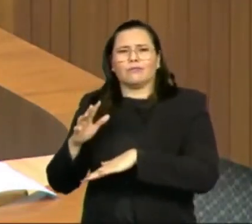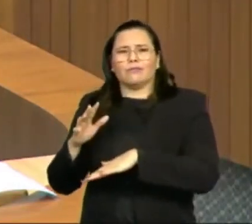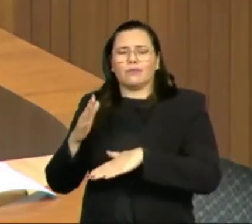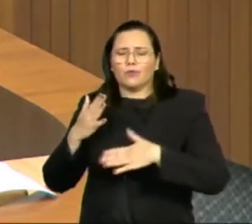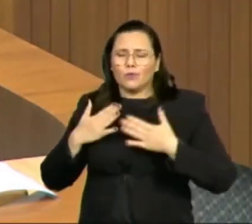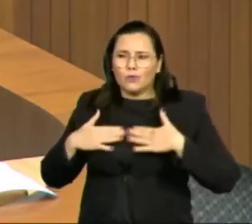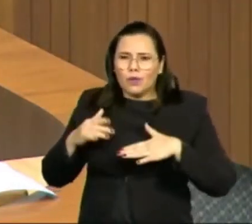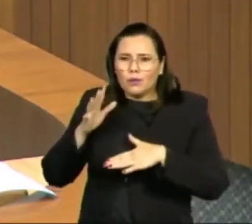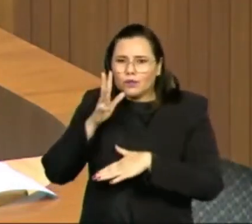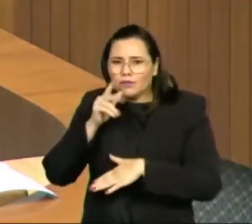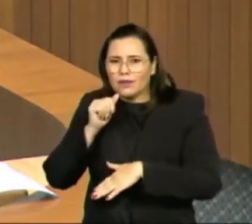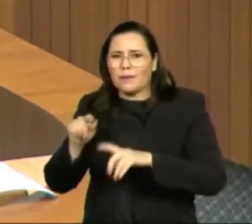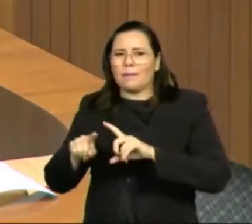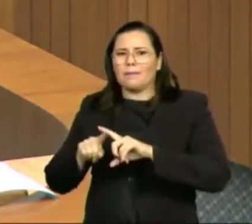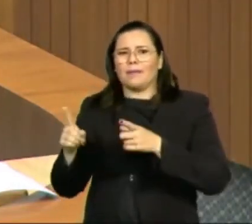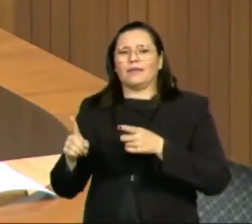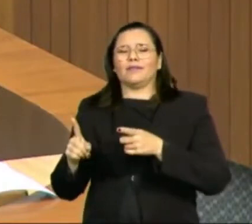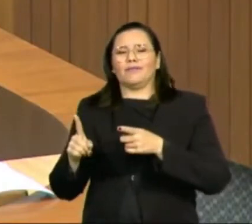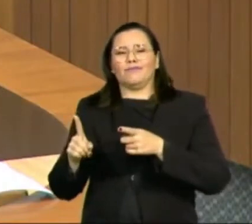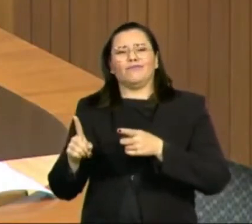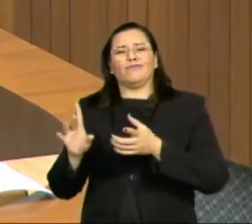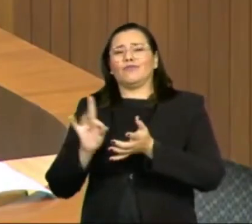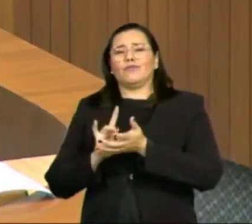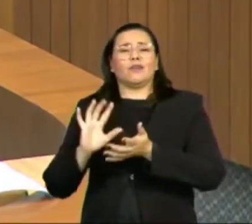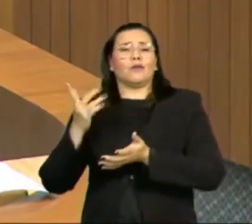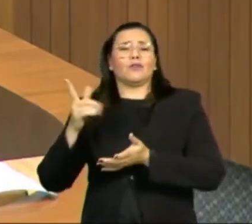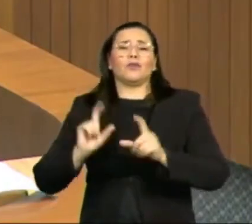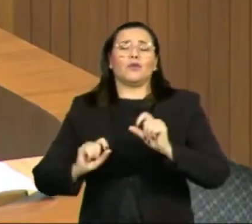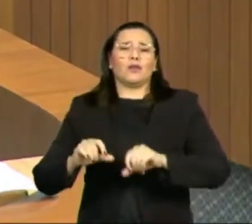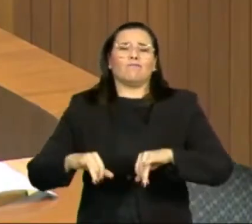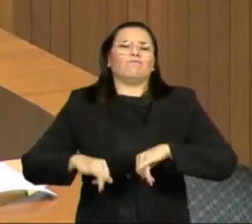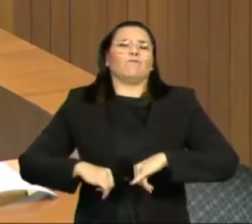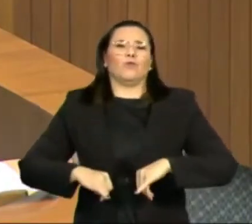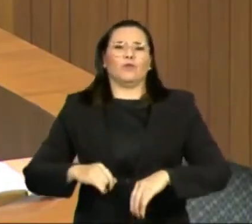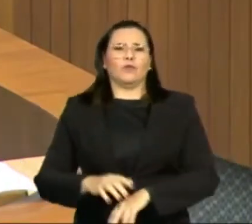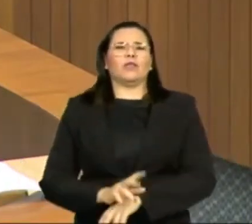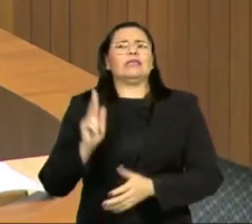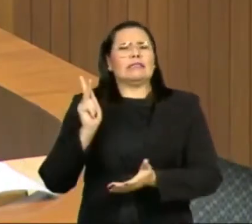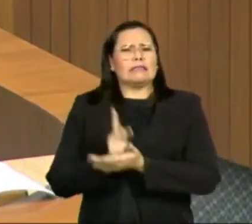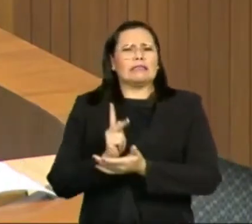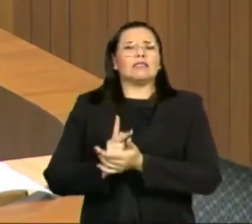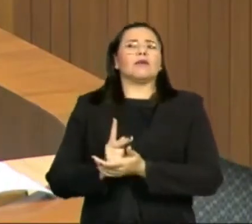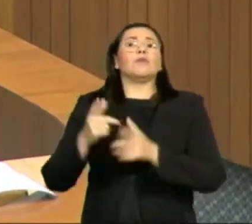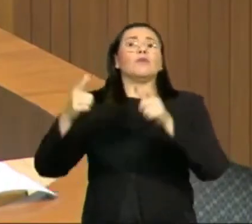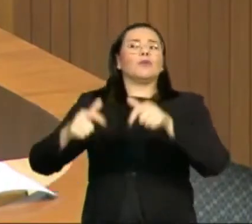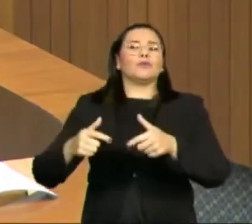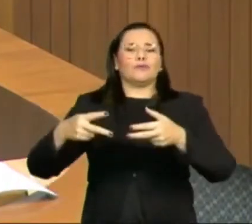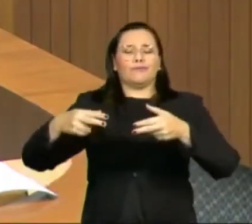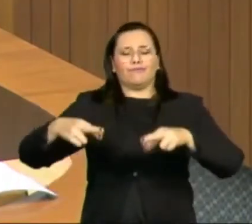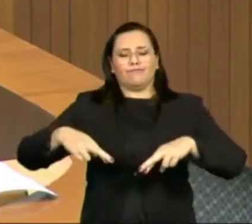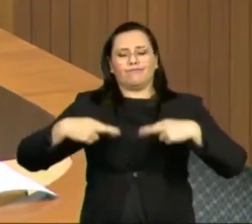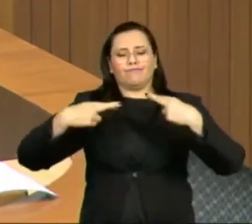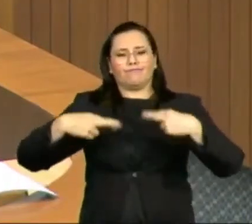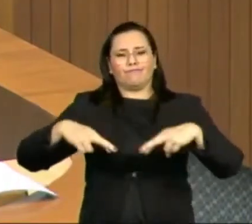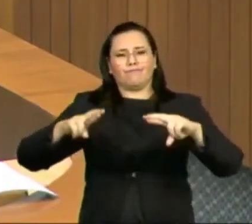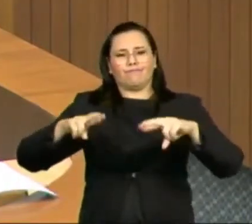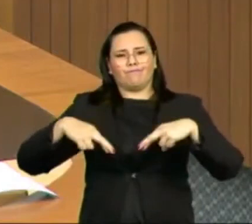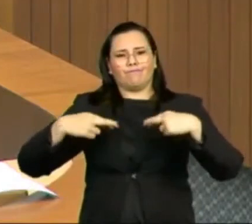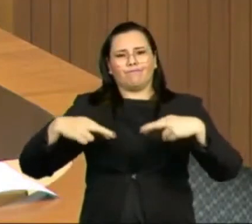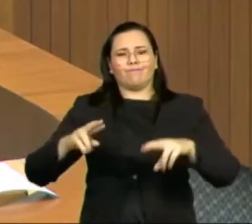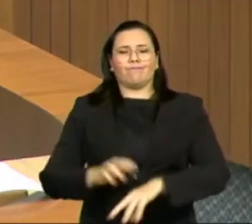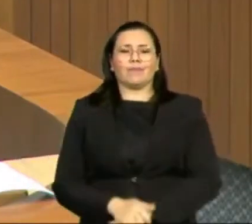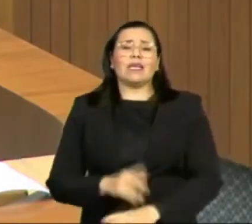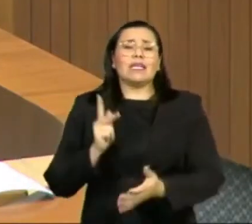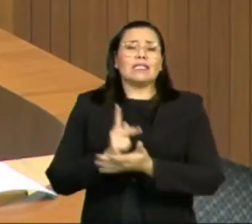meados de 2006 até 2007. Sempre na rede, o sexo anal. Sempre oportunidades que sua tia,